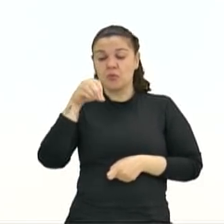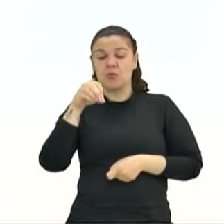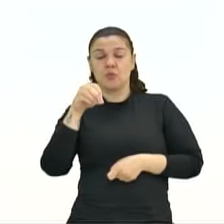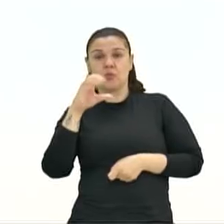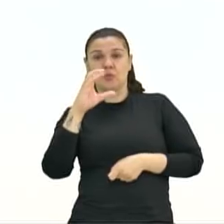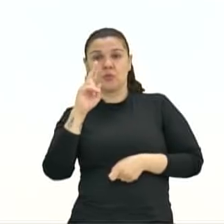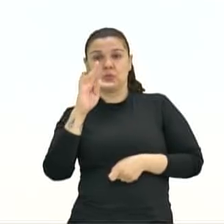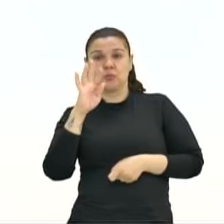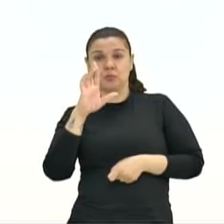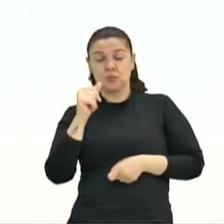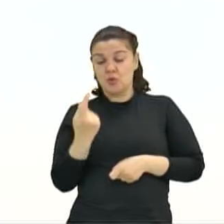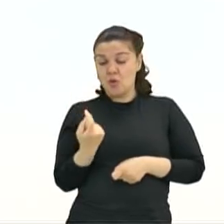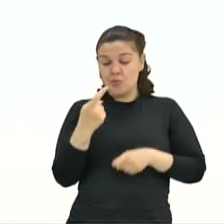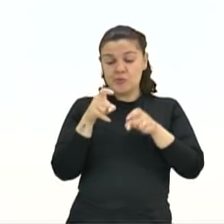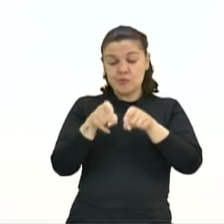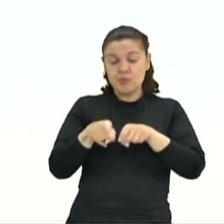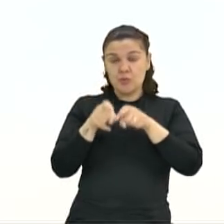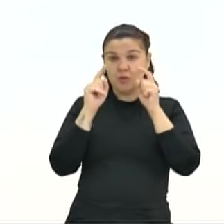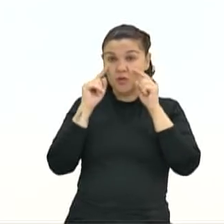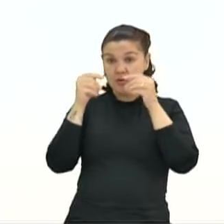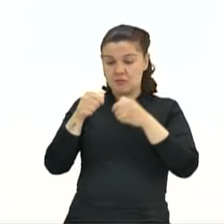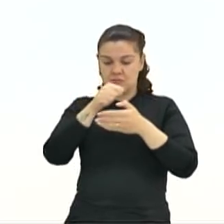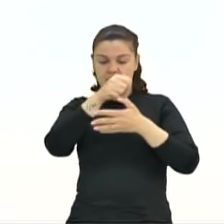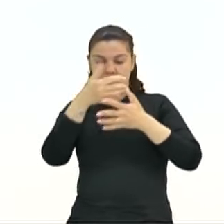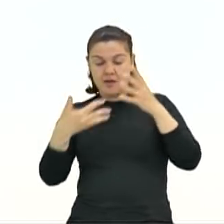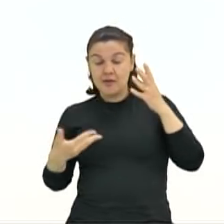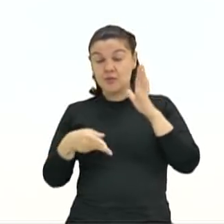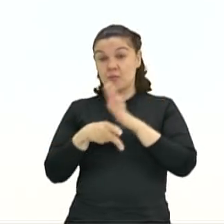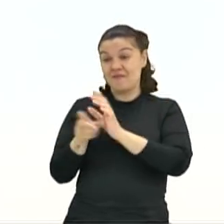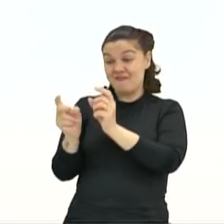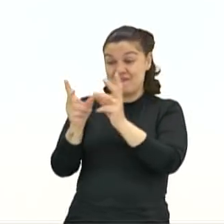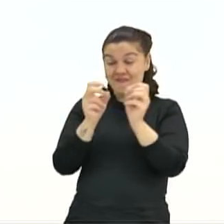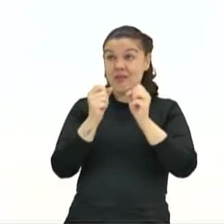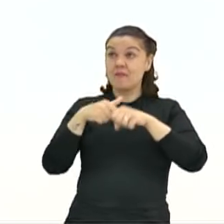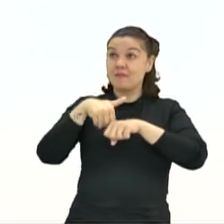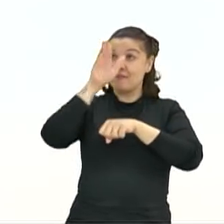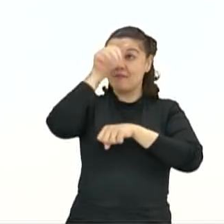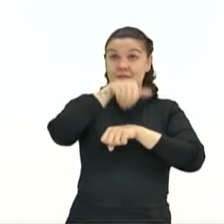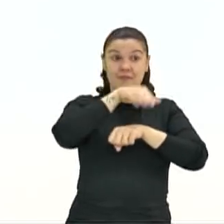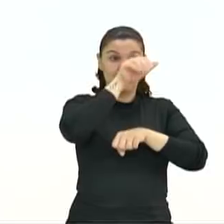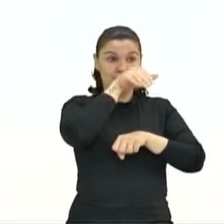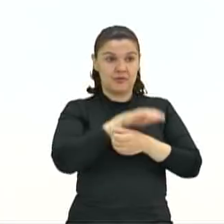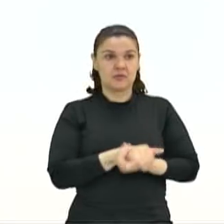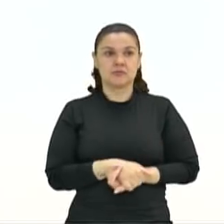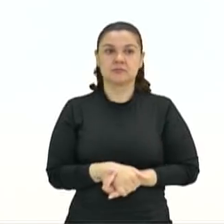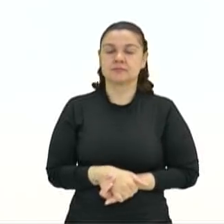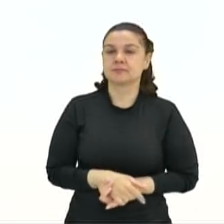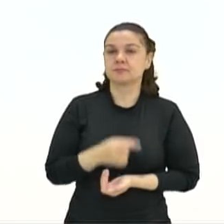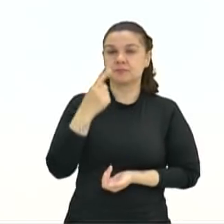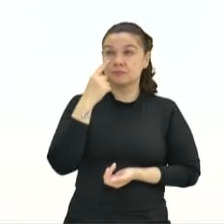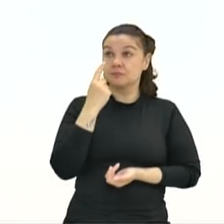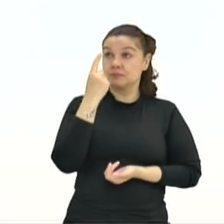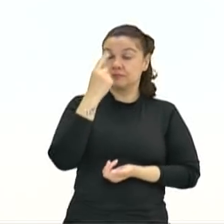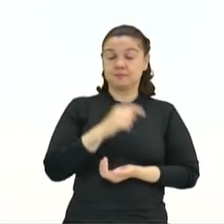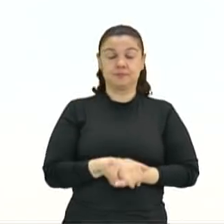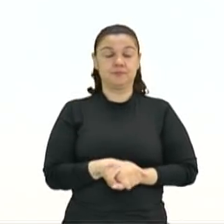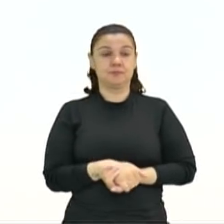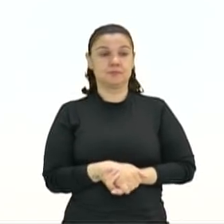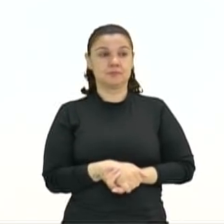produto, que a característica da agricultura comercial que vende em grandes quantidades. Então, veja lá,